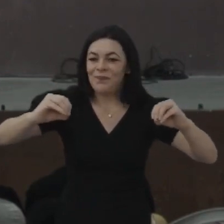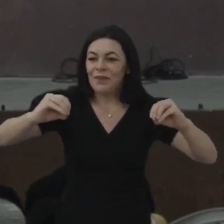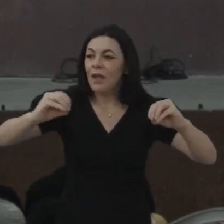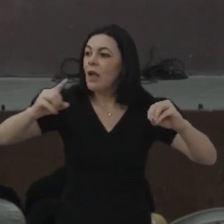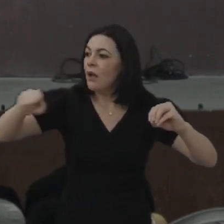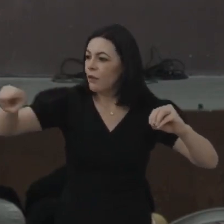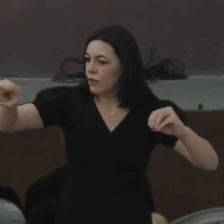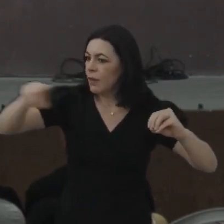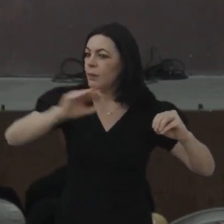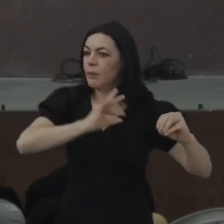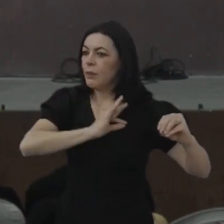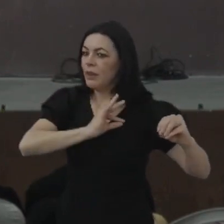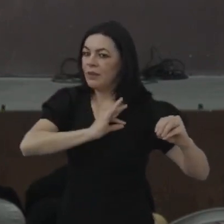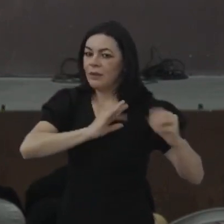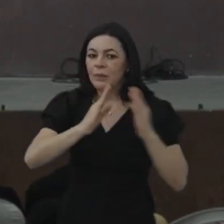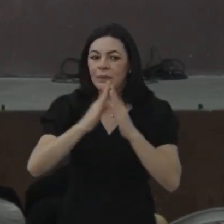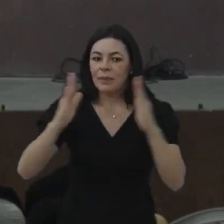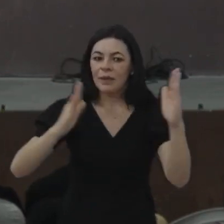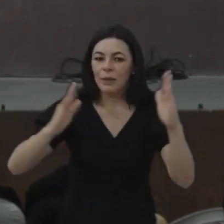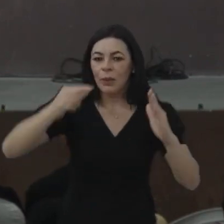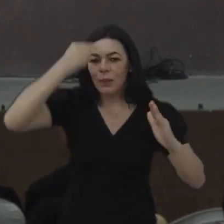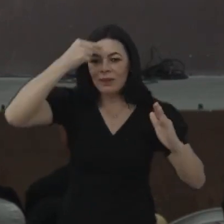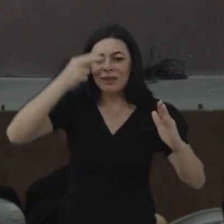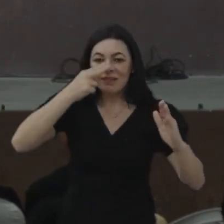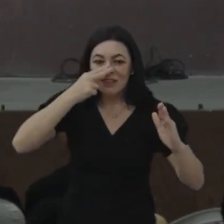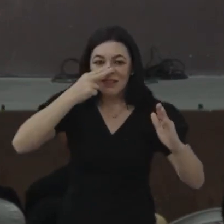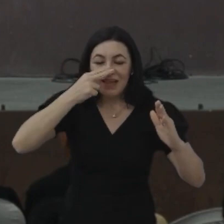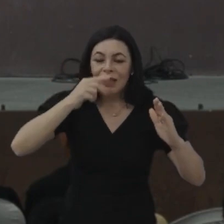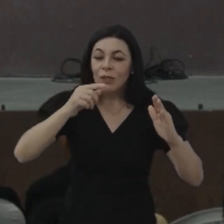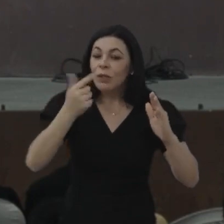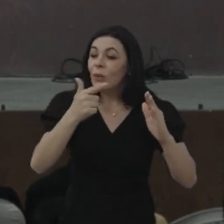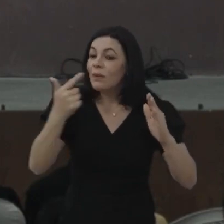sabe, o policiamento no período da consciência cristã é mínimo.